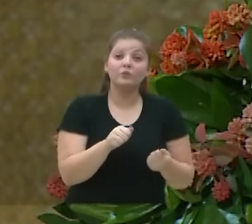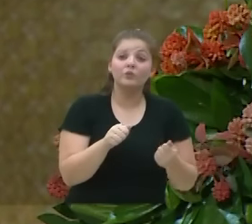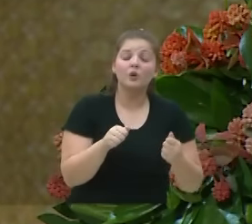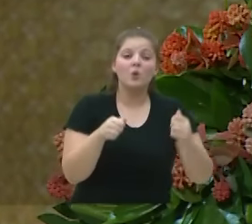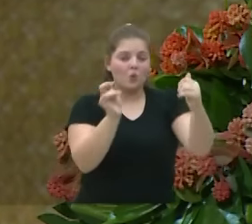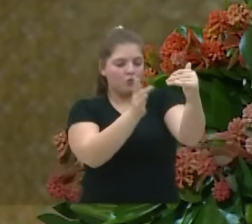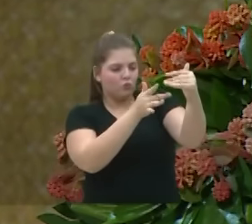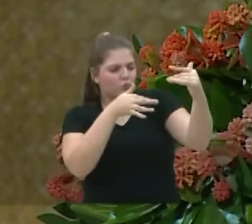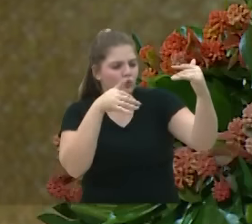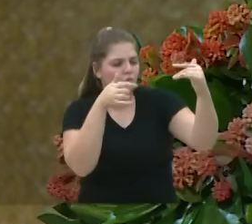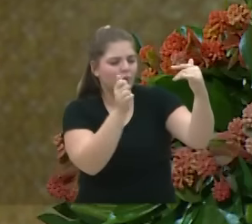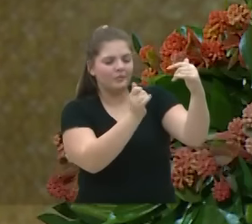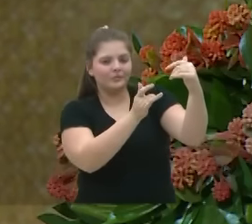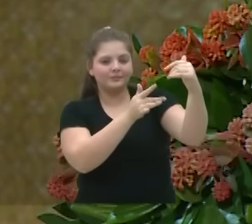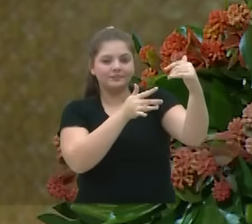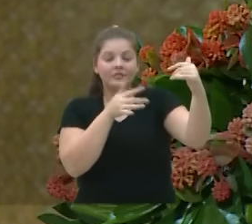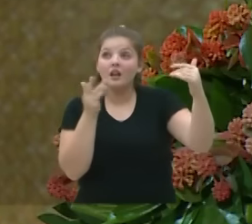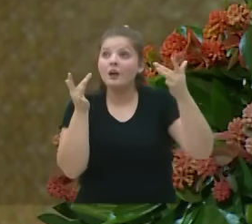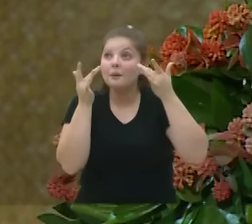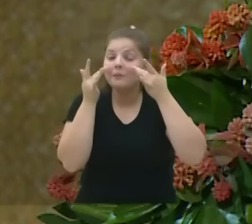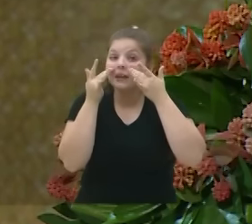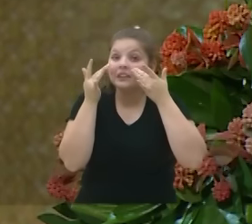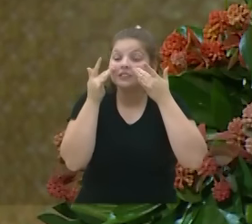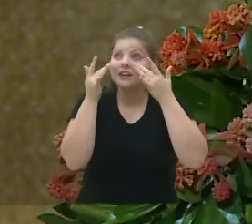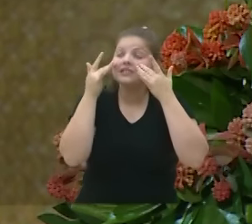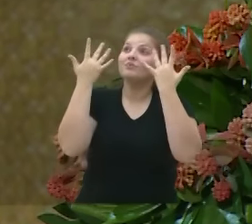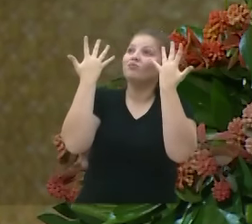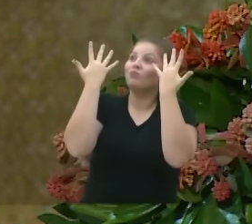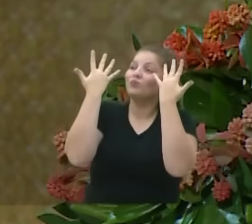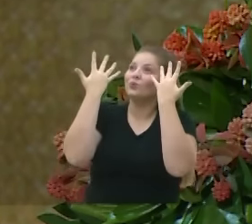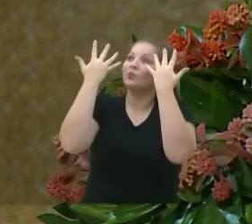harpa acompanhai os seus